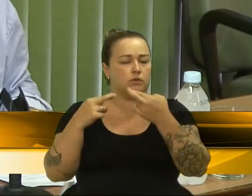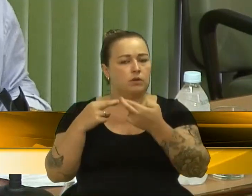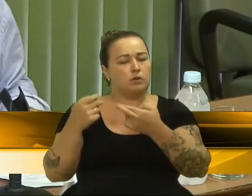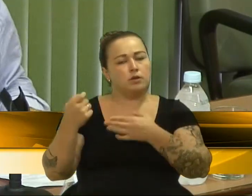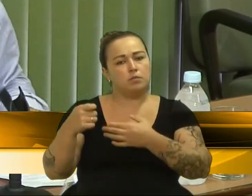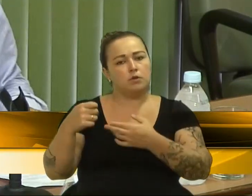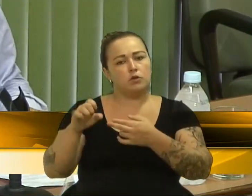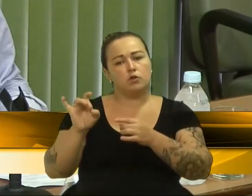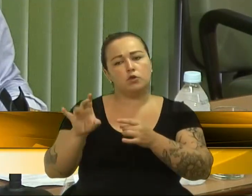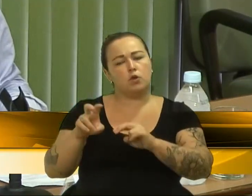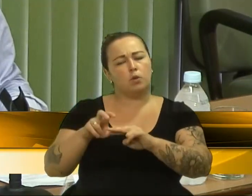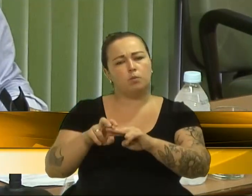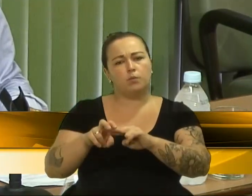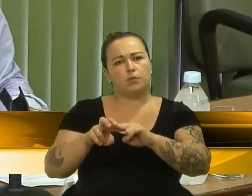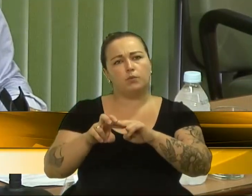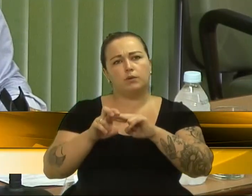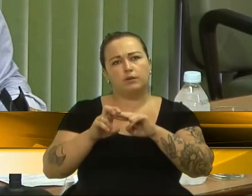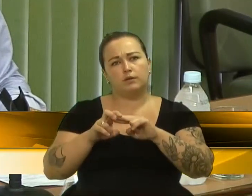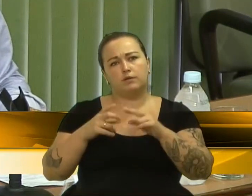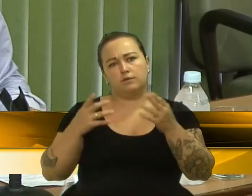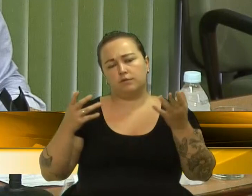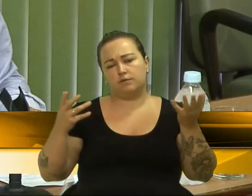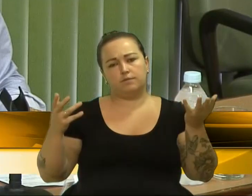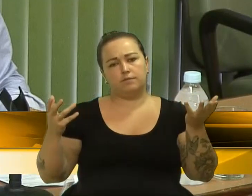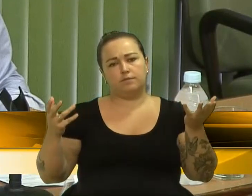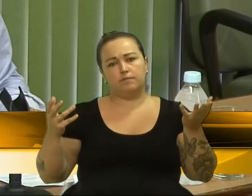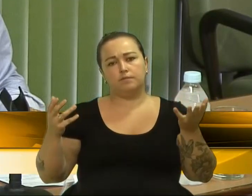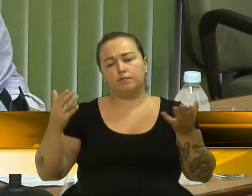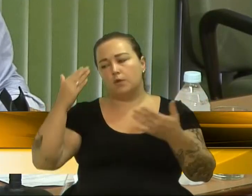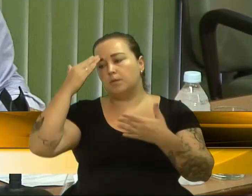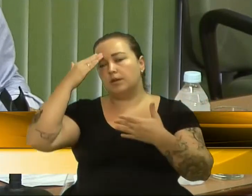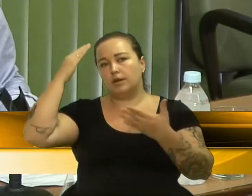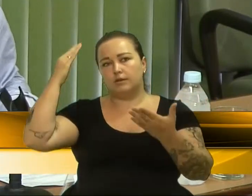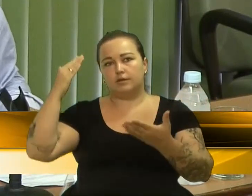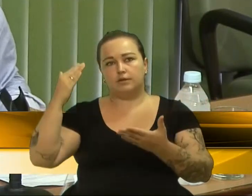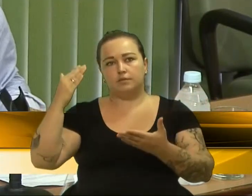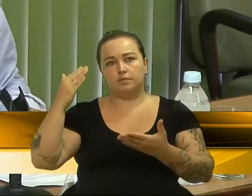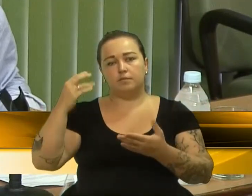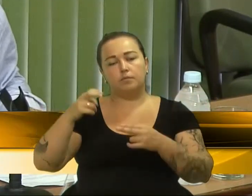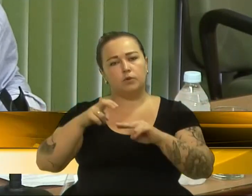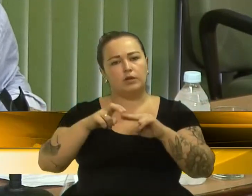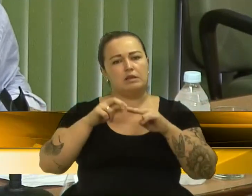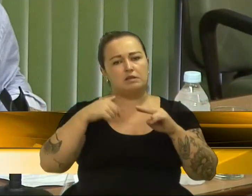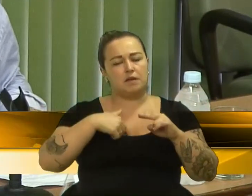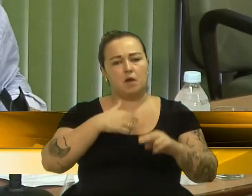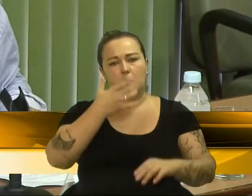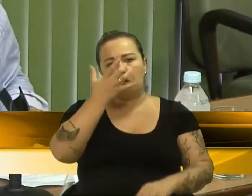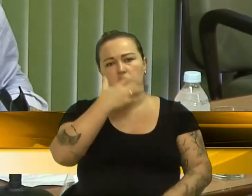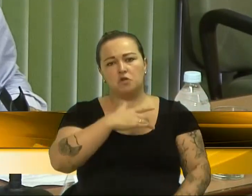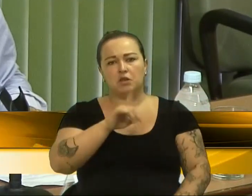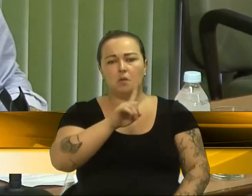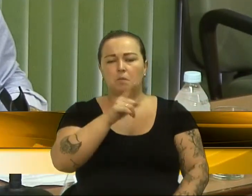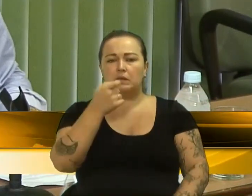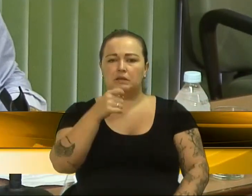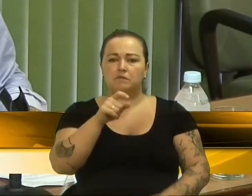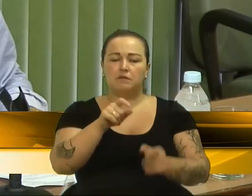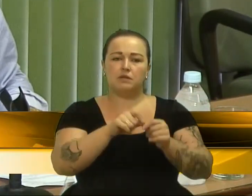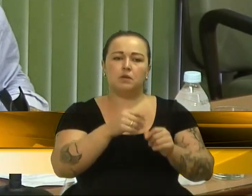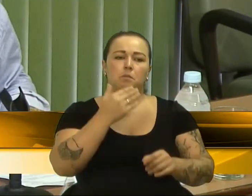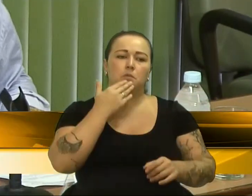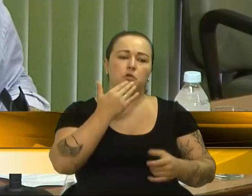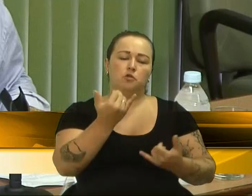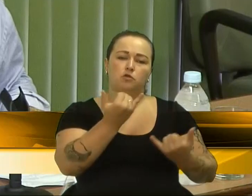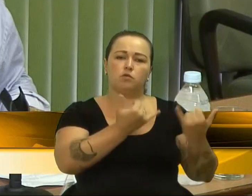foi por isso que eu talvez achei desnecessário, né, esse pedido, mas é